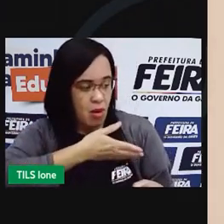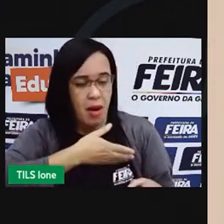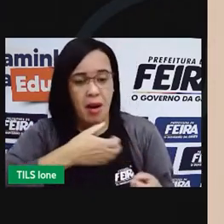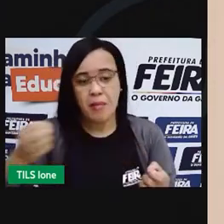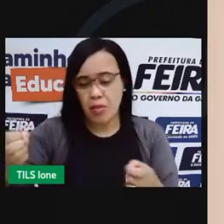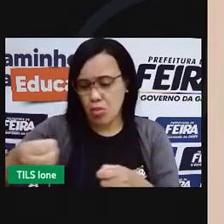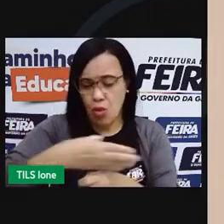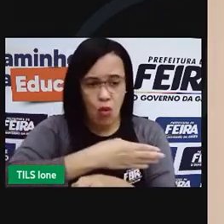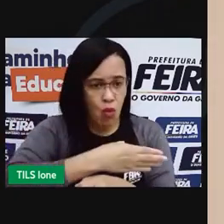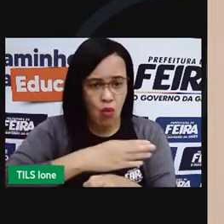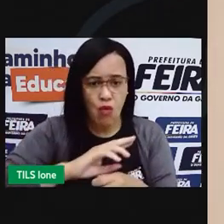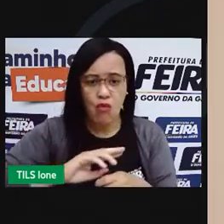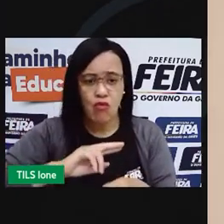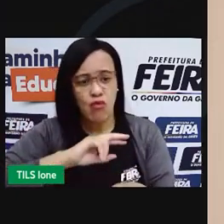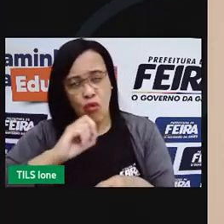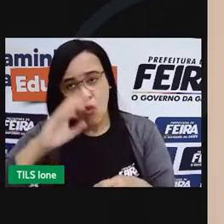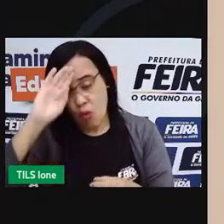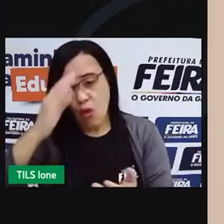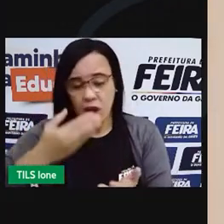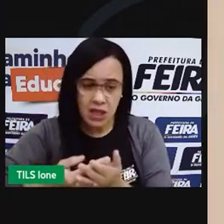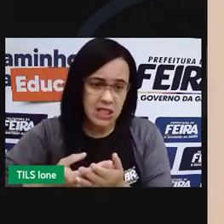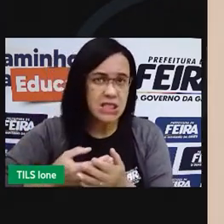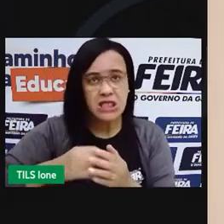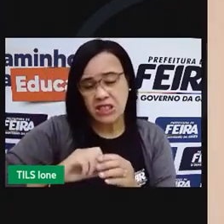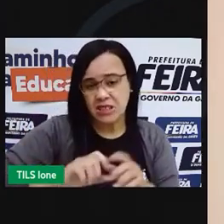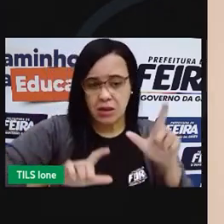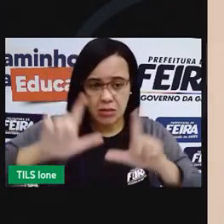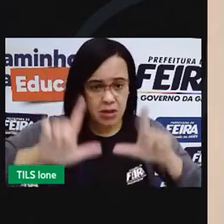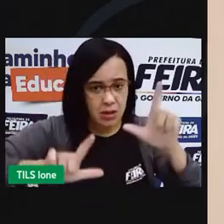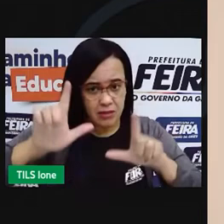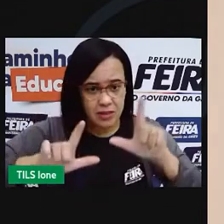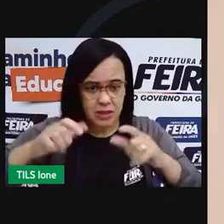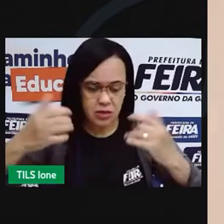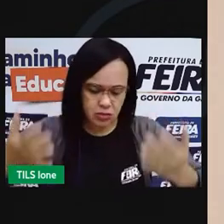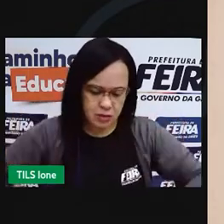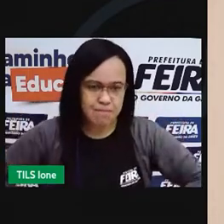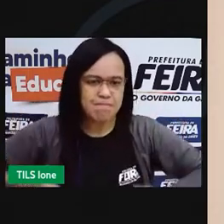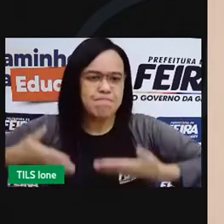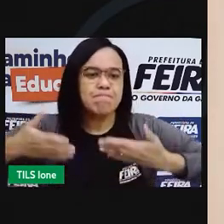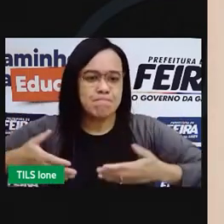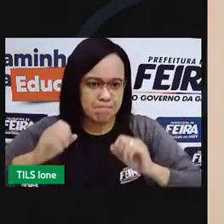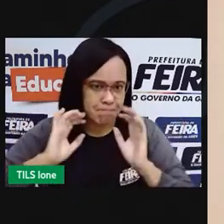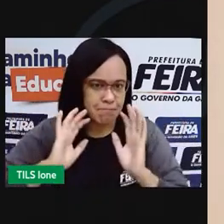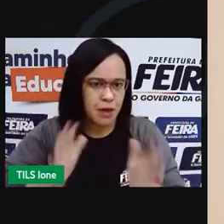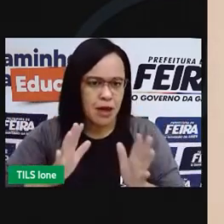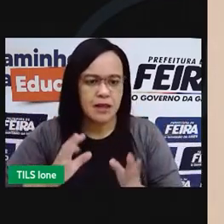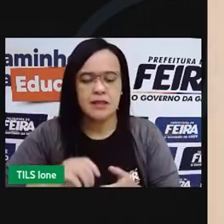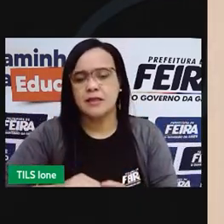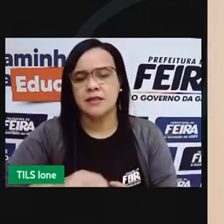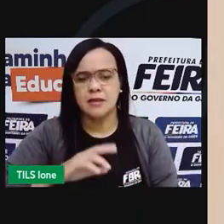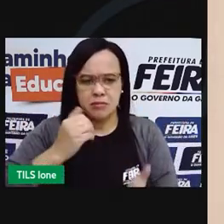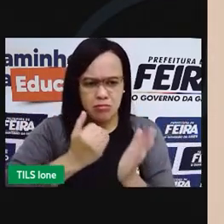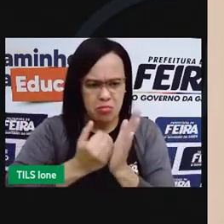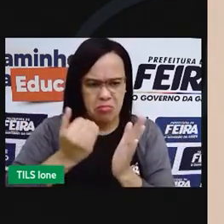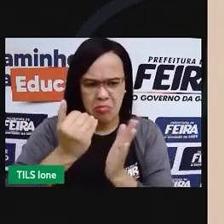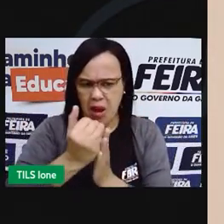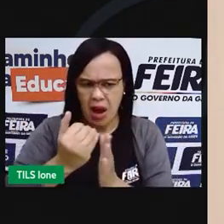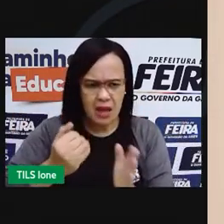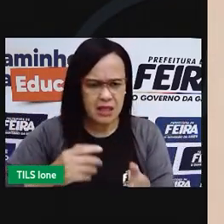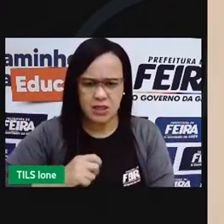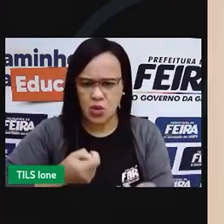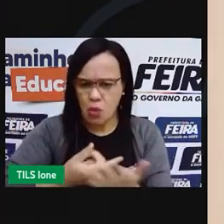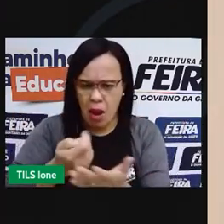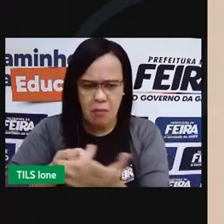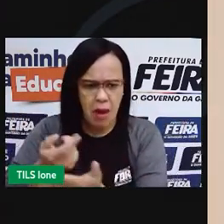porque acreditamos numa propaganda, ou ainda para levantar o astral. Enfim, comprar mais do que precisamos virou um hábito. Passamos a